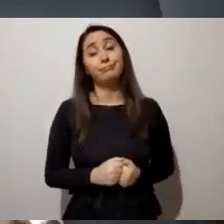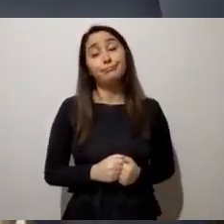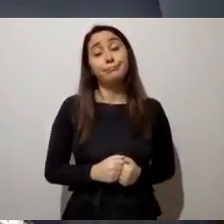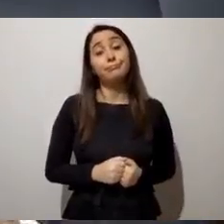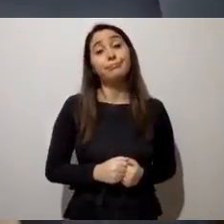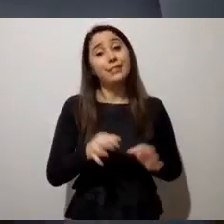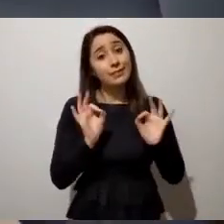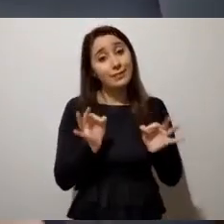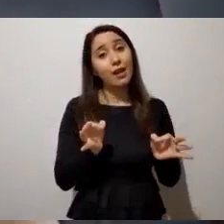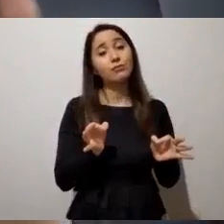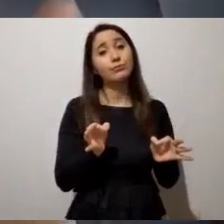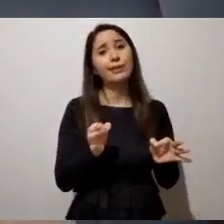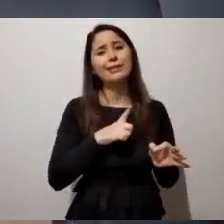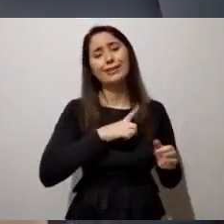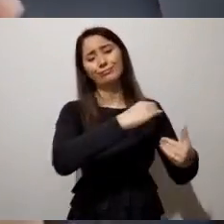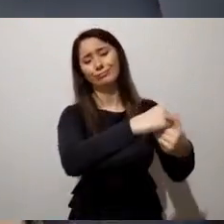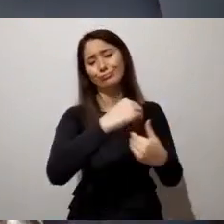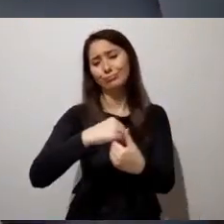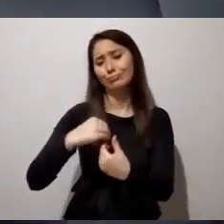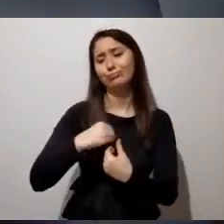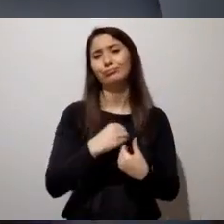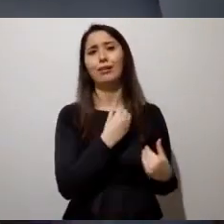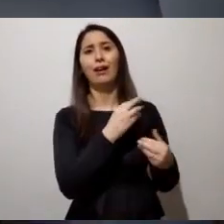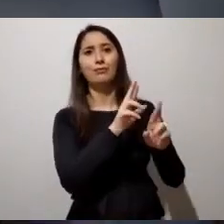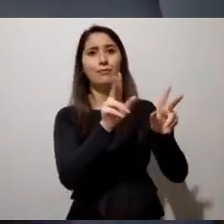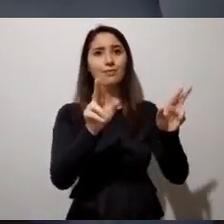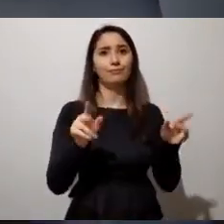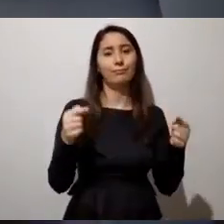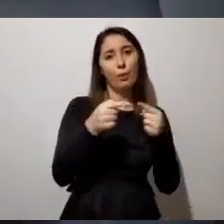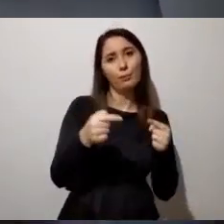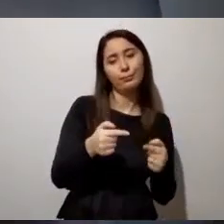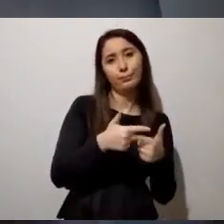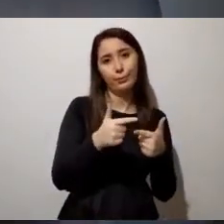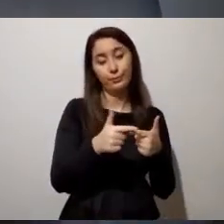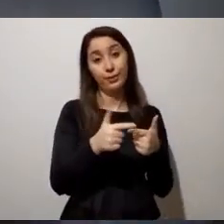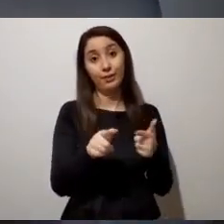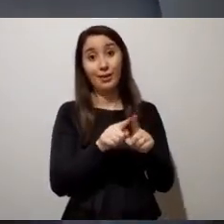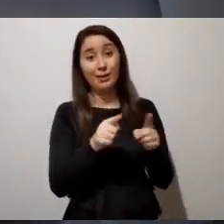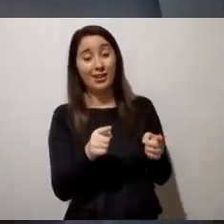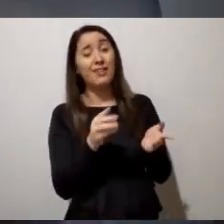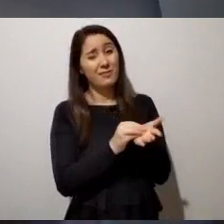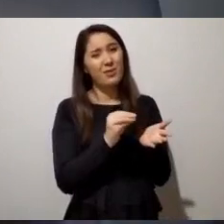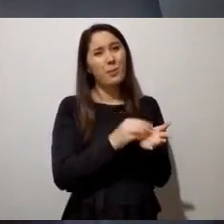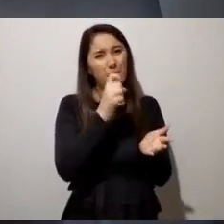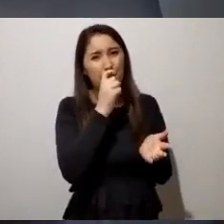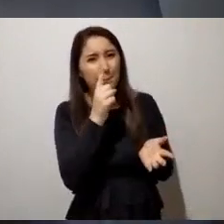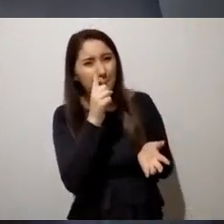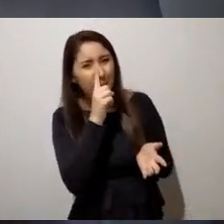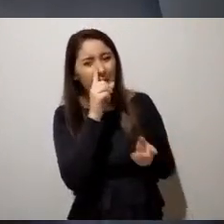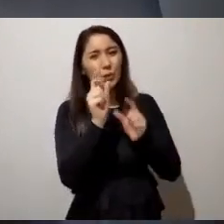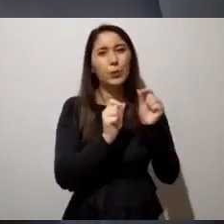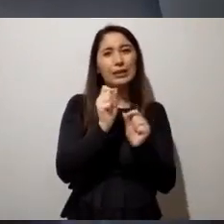recebia diversas orientações dependendo do seu problema. Mas possivelmente os seus pais nunca te perguntaram como tu